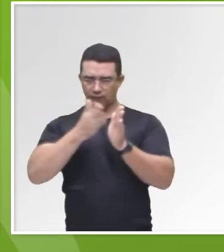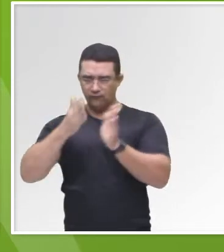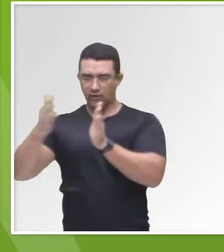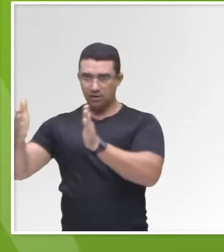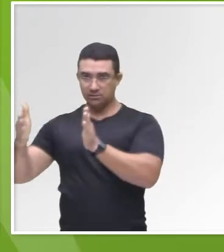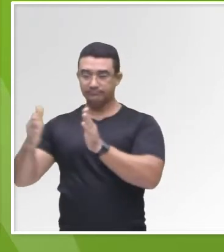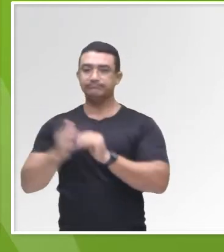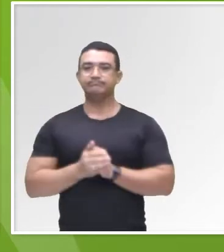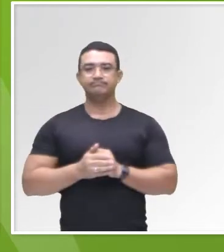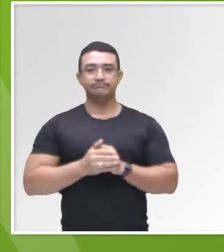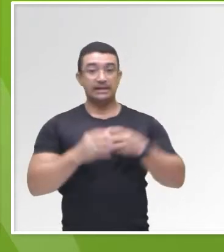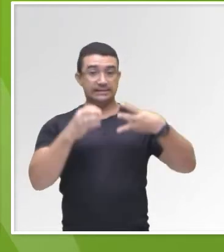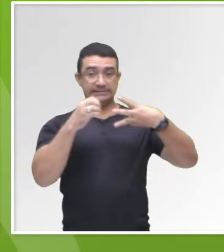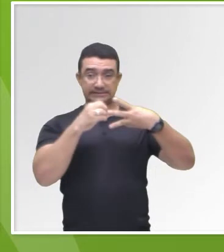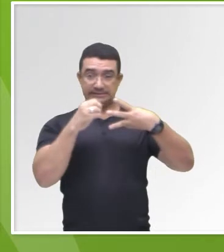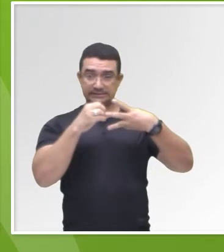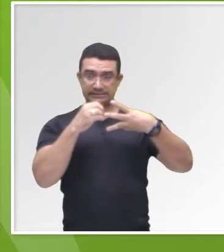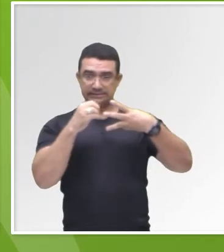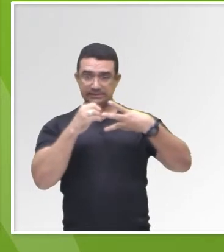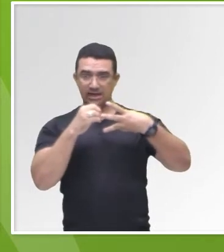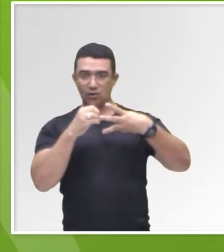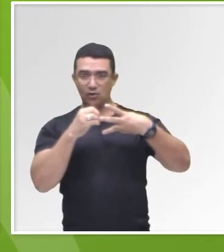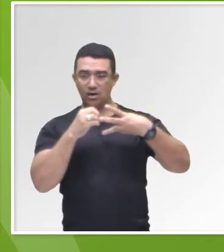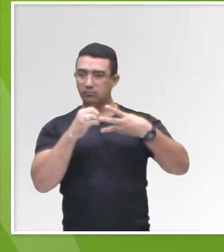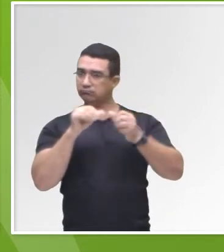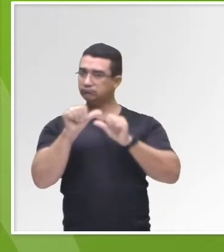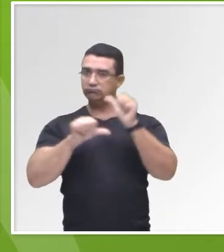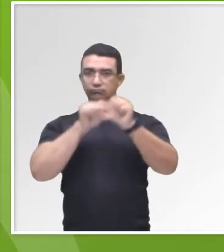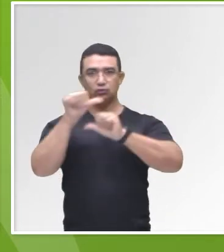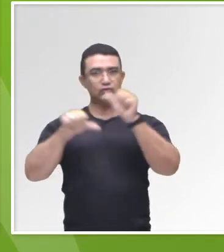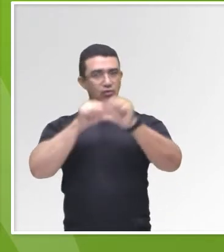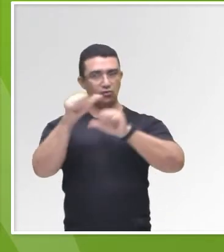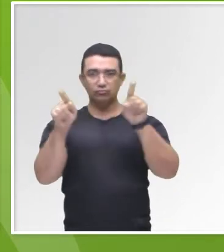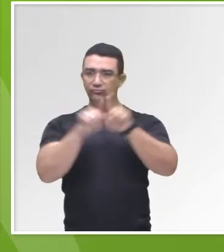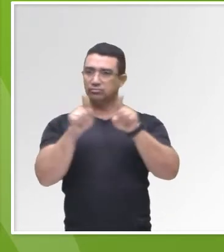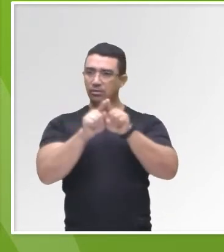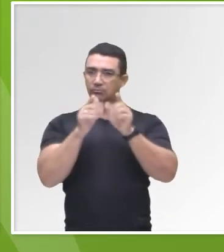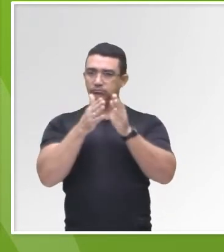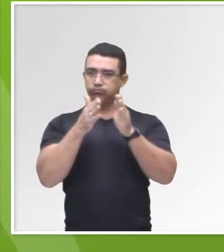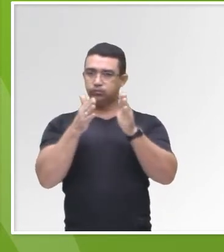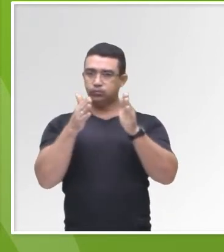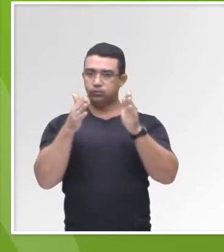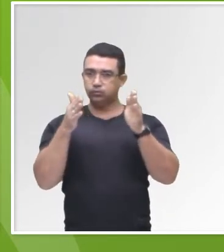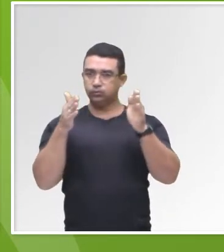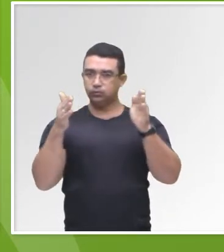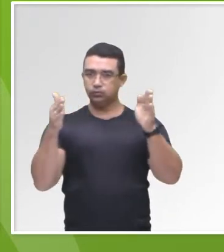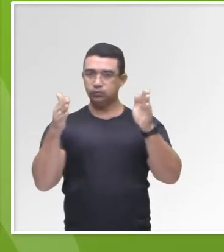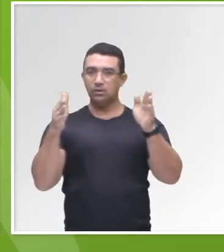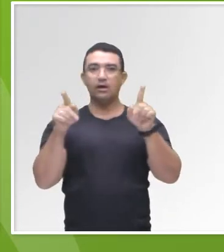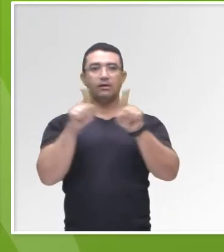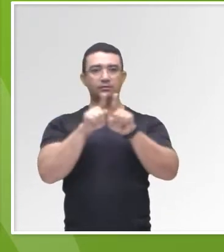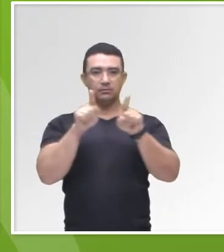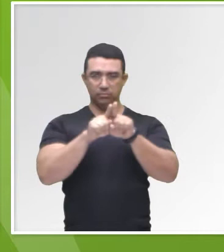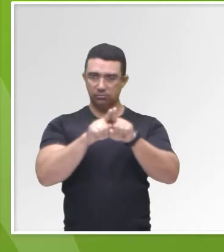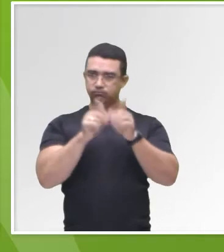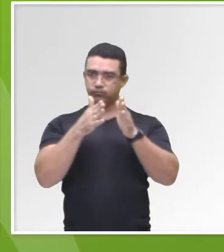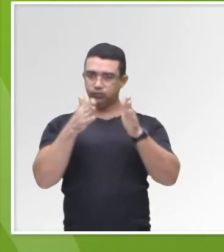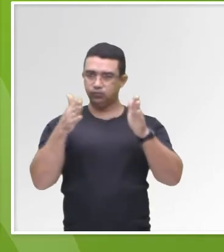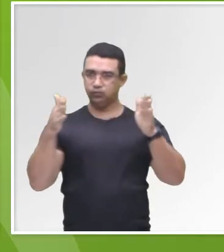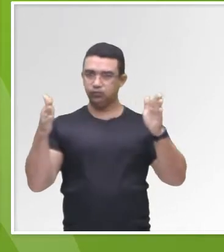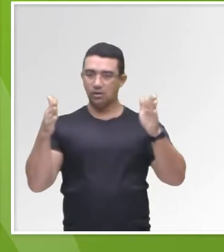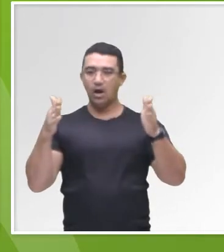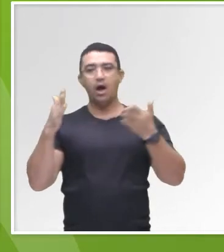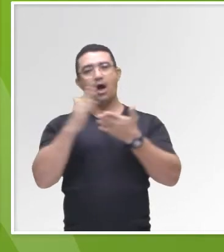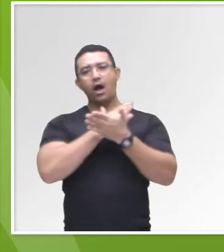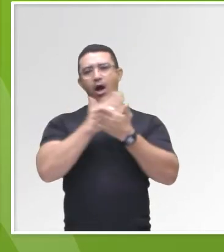Essa célula, observa que ela mudou o seu tamanho, né, ela precisa aumentar um pouquinho ali de tamanho, e alguns